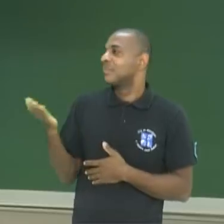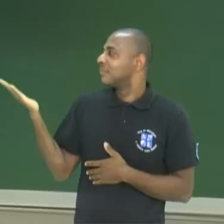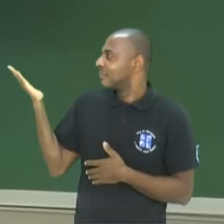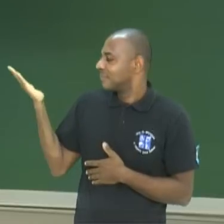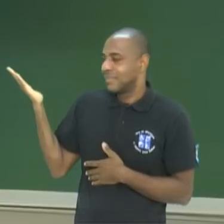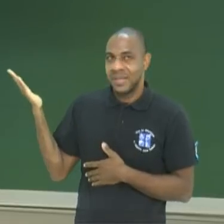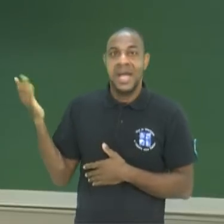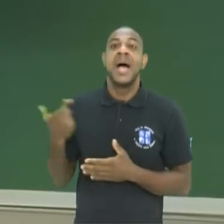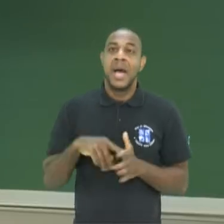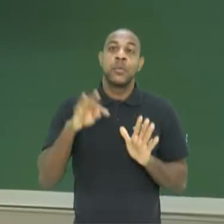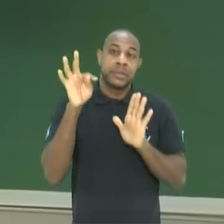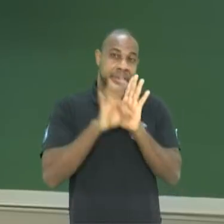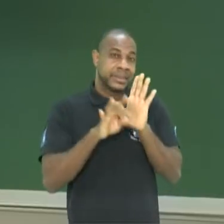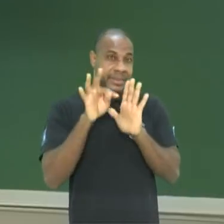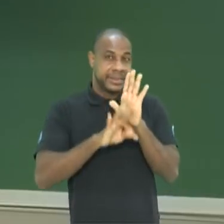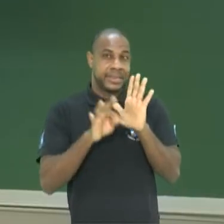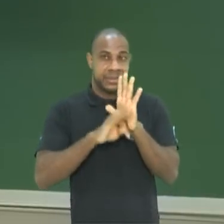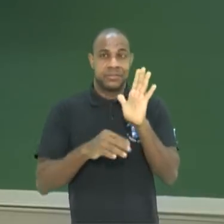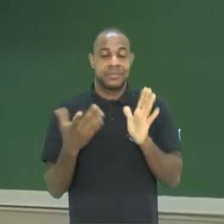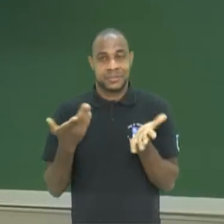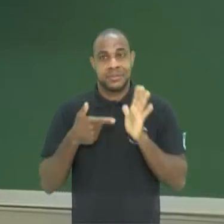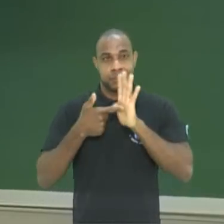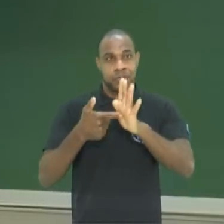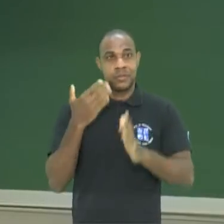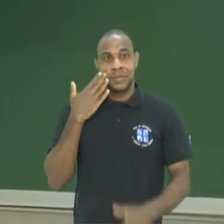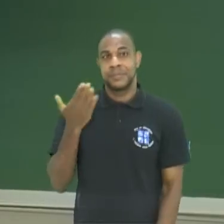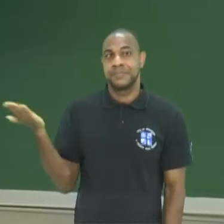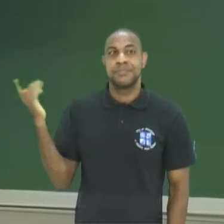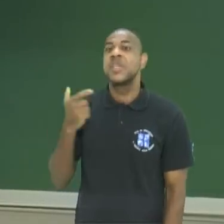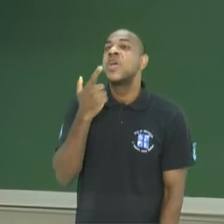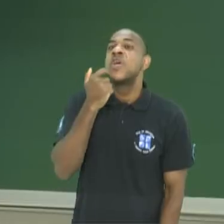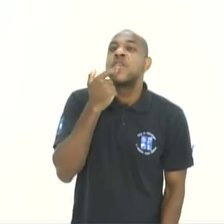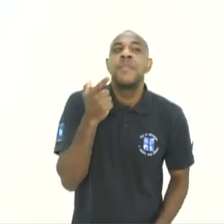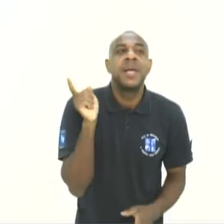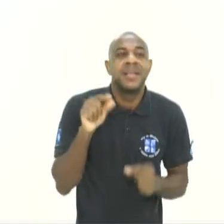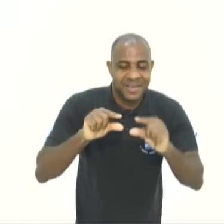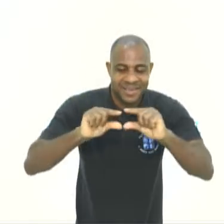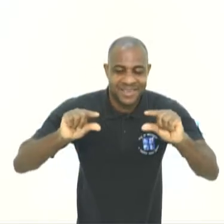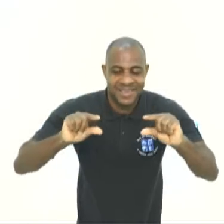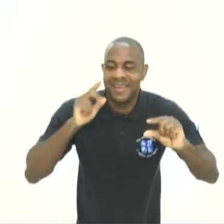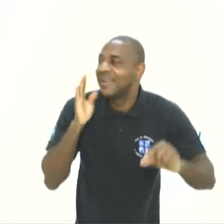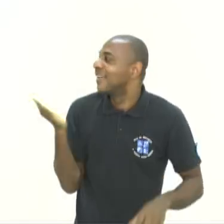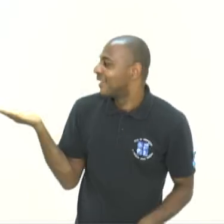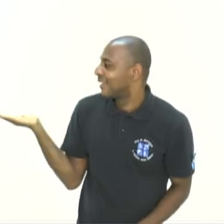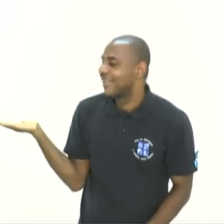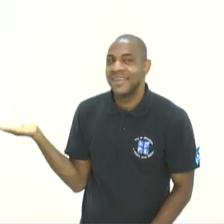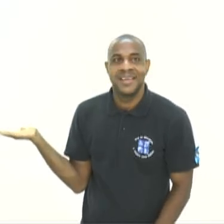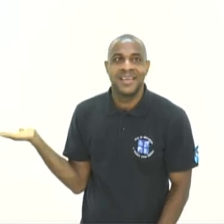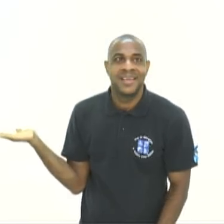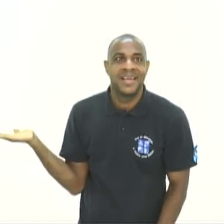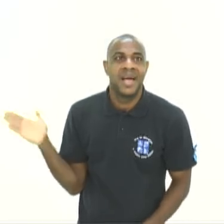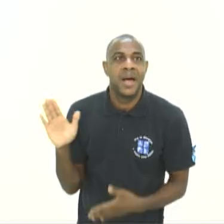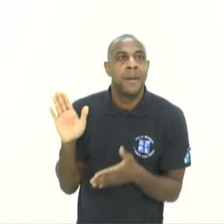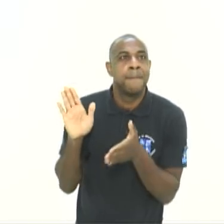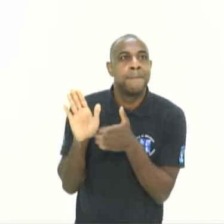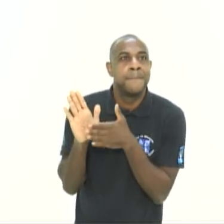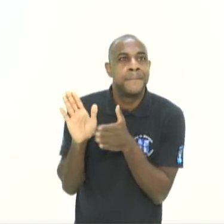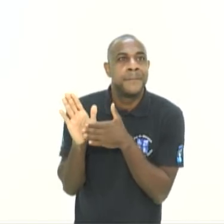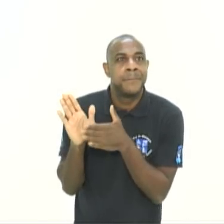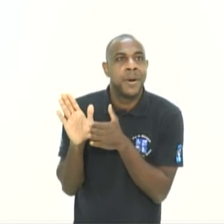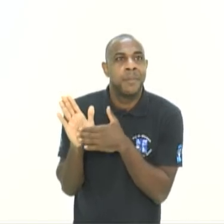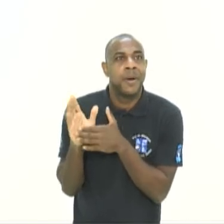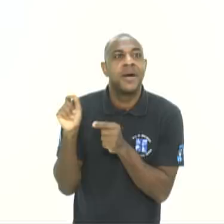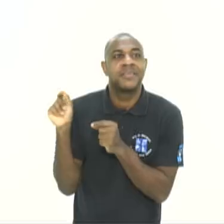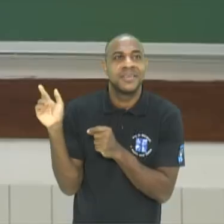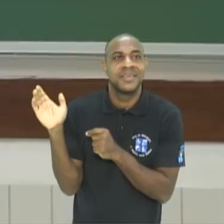meu texto dissertativo argumentativo. Em vermelho tem uma anotação. Proposta de intervenção.